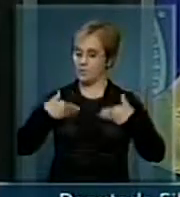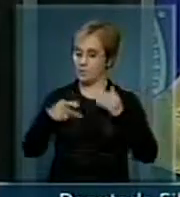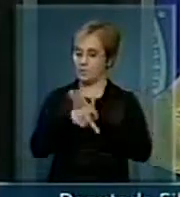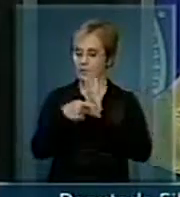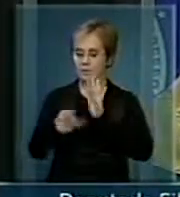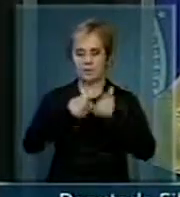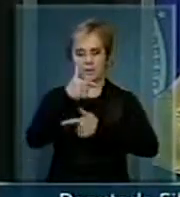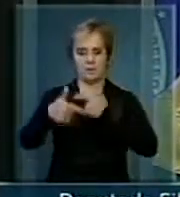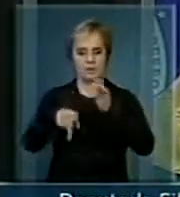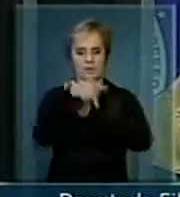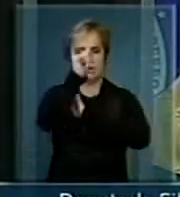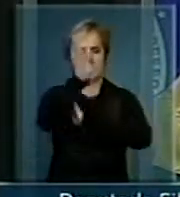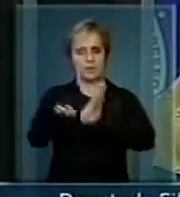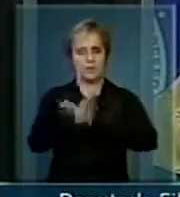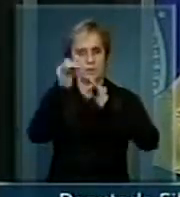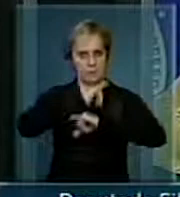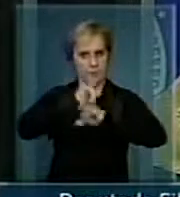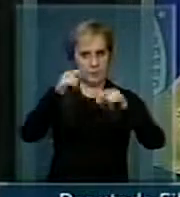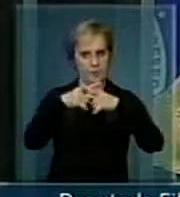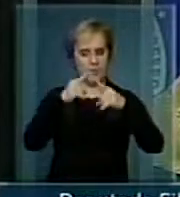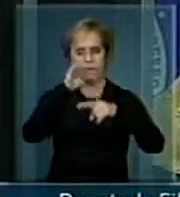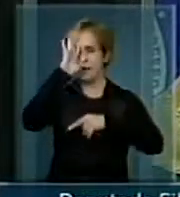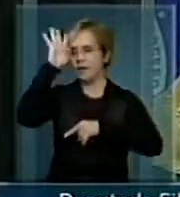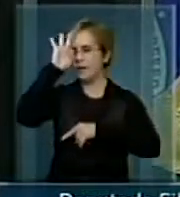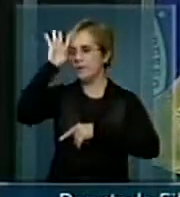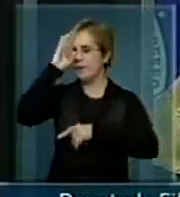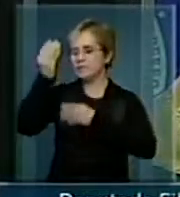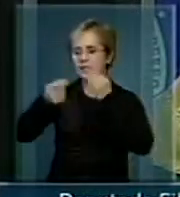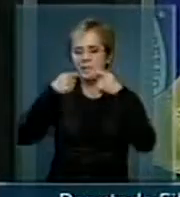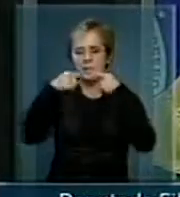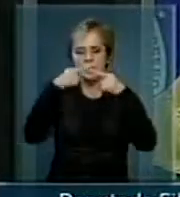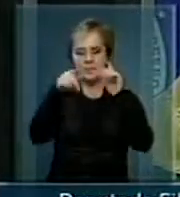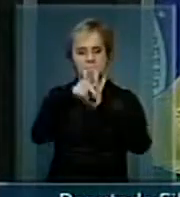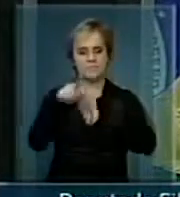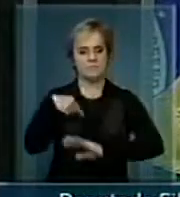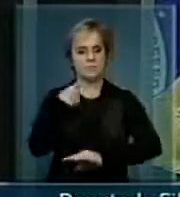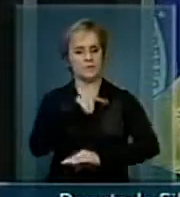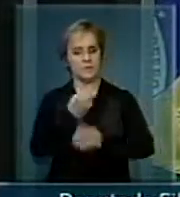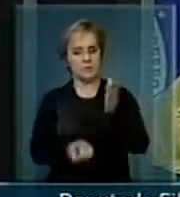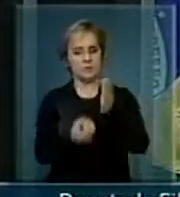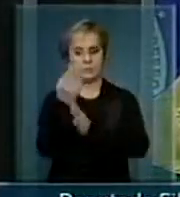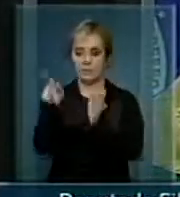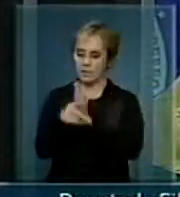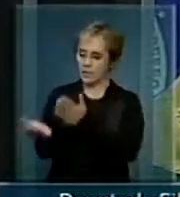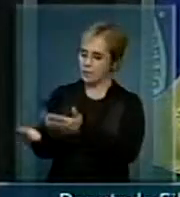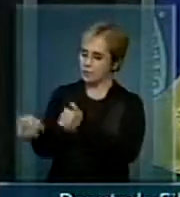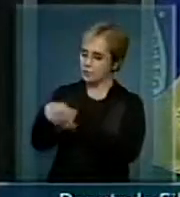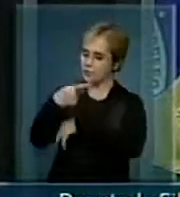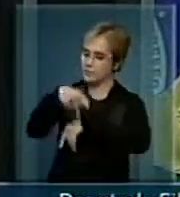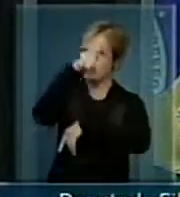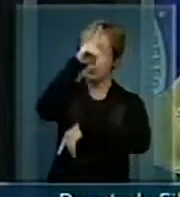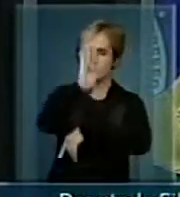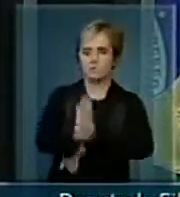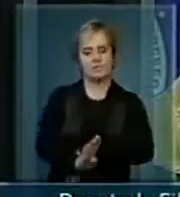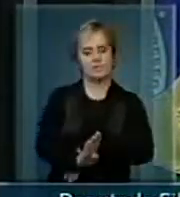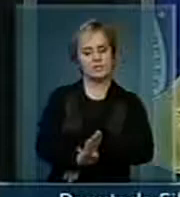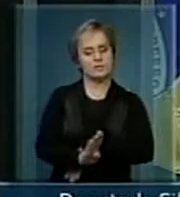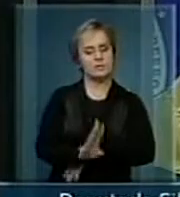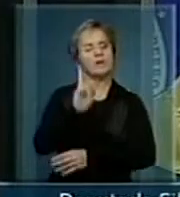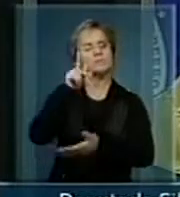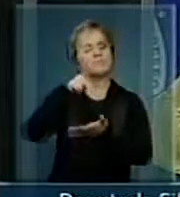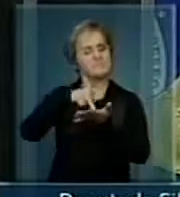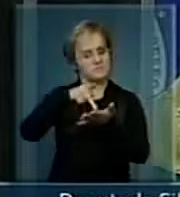ação brasileira, porque imagine a massa crítica que nós vamos criar na juventude do nosso país, que com